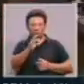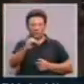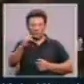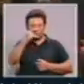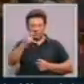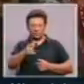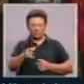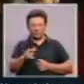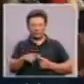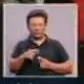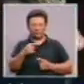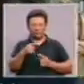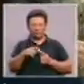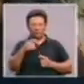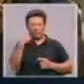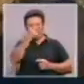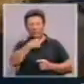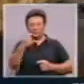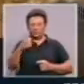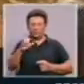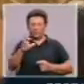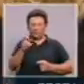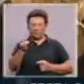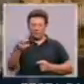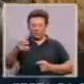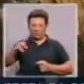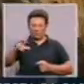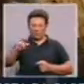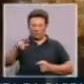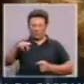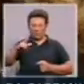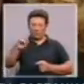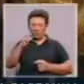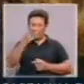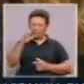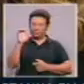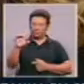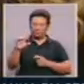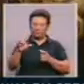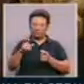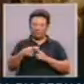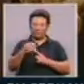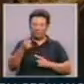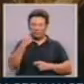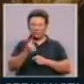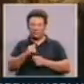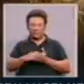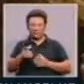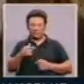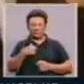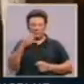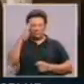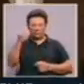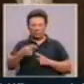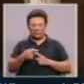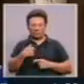de 400 pessoas a cara do Cristiano Ronaldo ali no no carro se calhar é um atrativo para vir fazer o exame não sabe o que é que vai fazer não